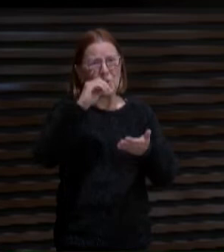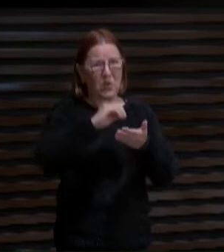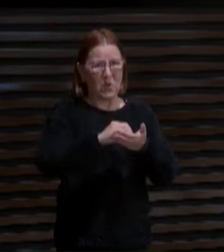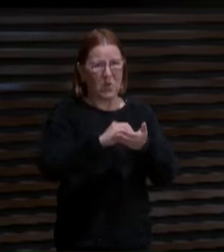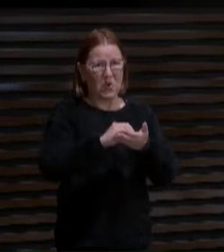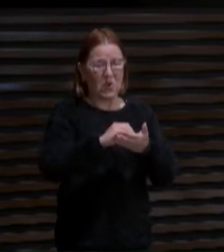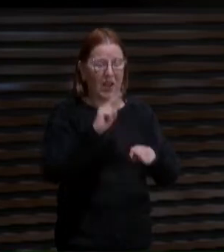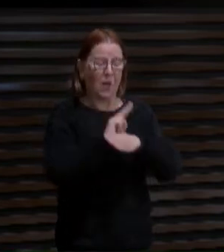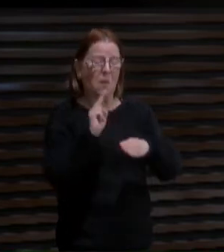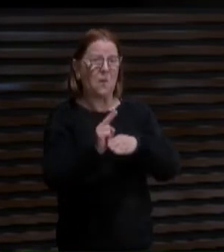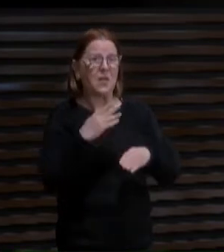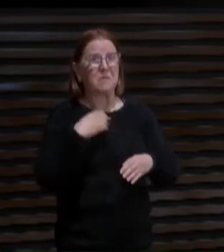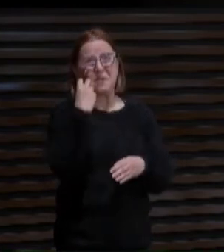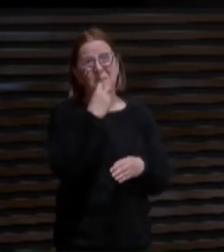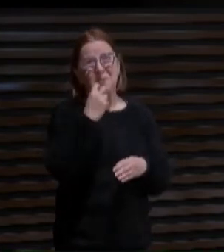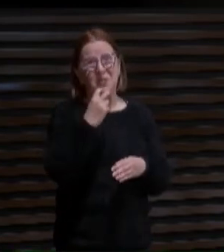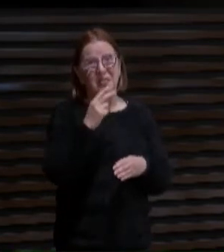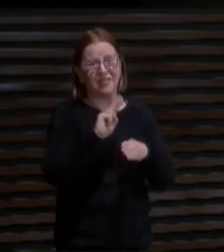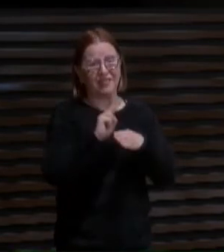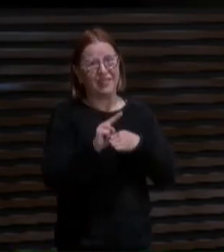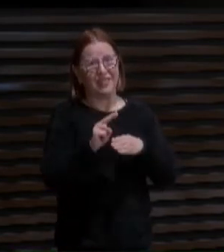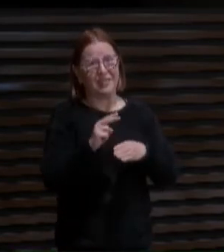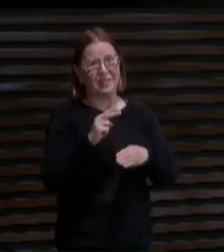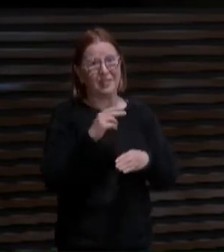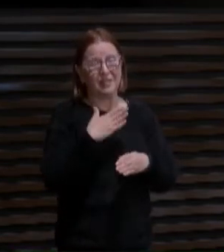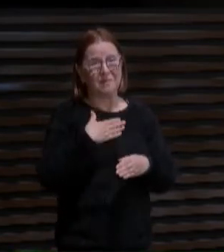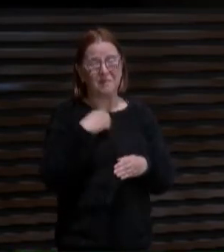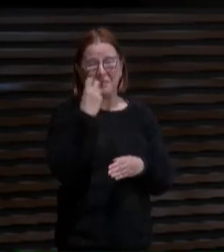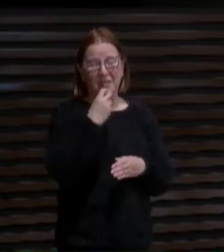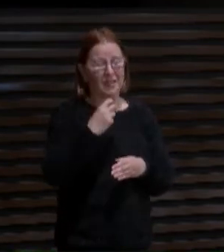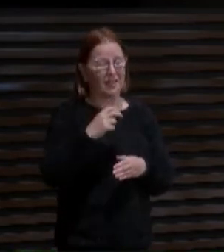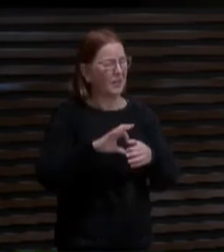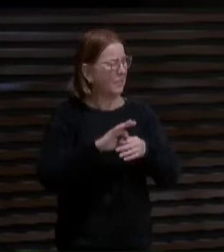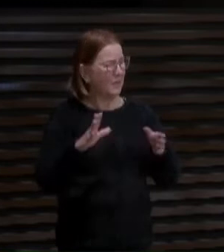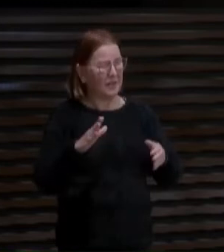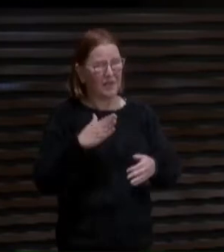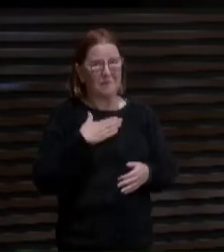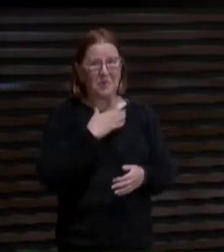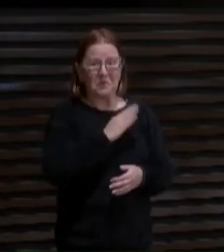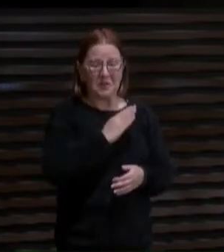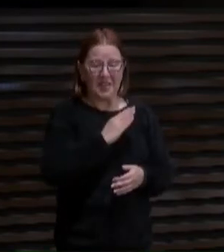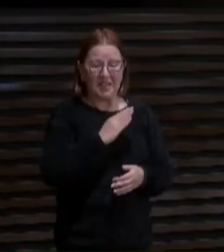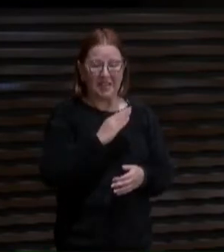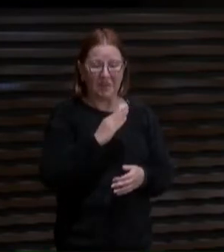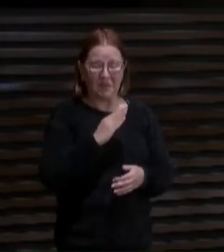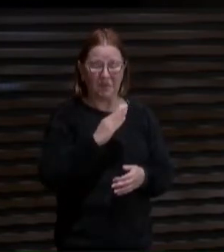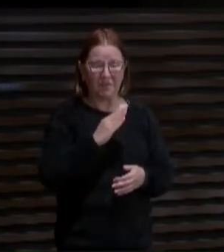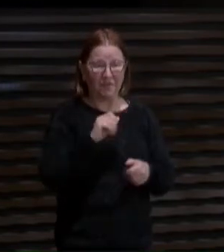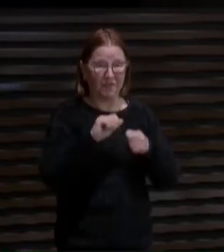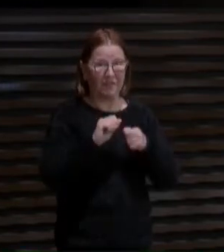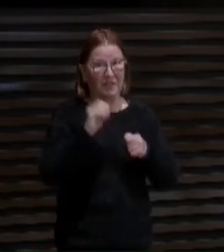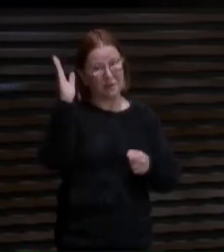a porta dos meus lábios não permitas que o meu coração se incline para o mal para a prática